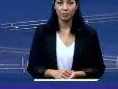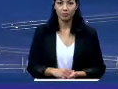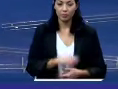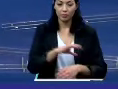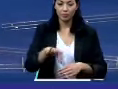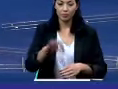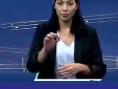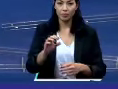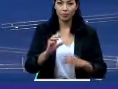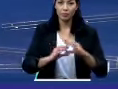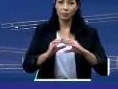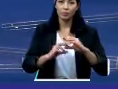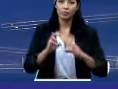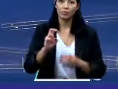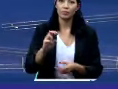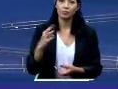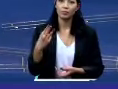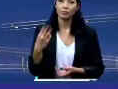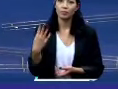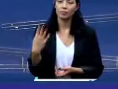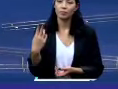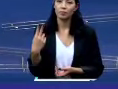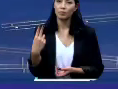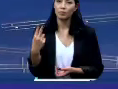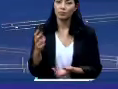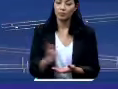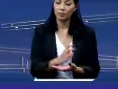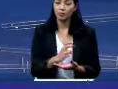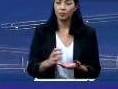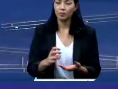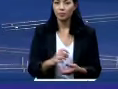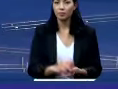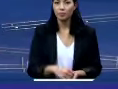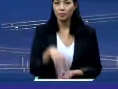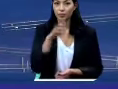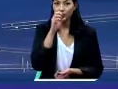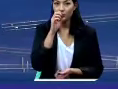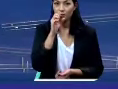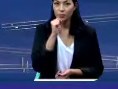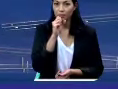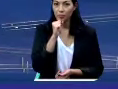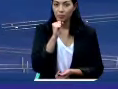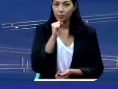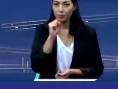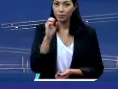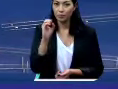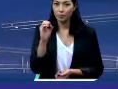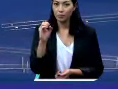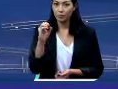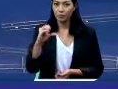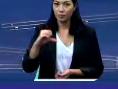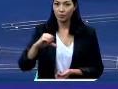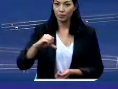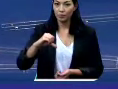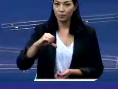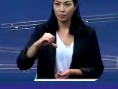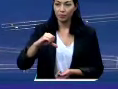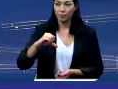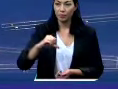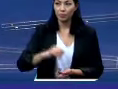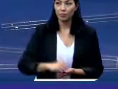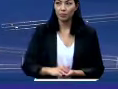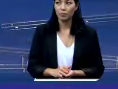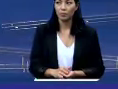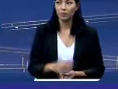Este é o sorteio do concurso 5.342 da Quina. Bola laranja, número 09. Laranja 09. Na